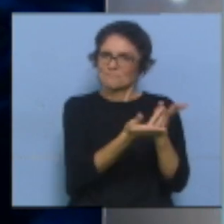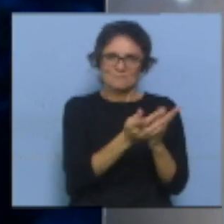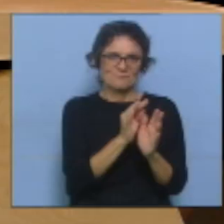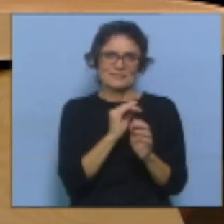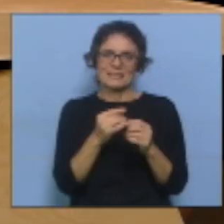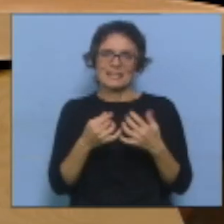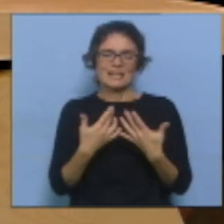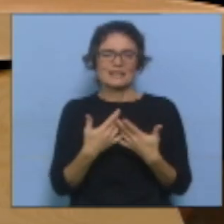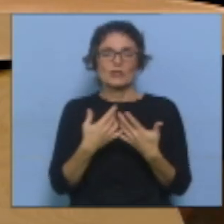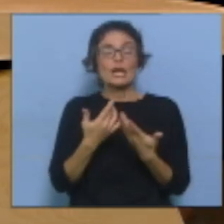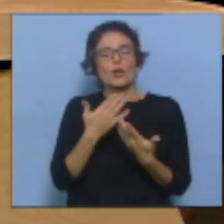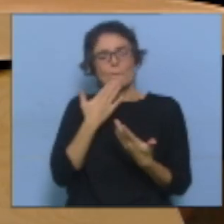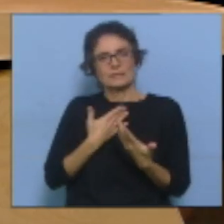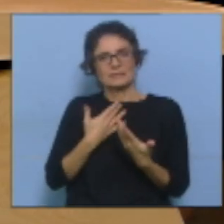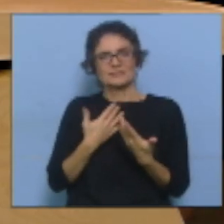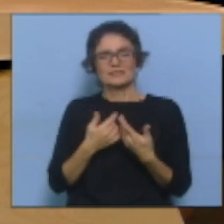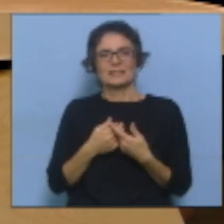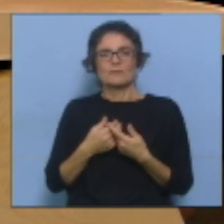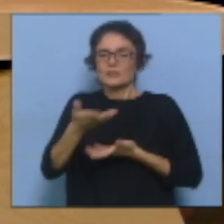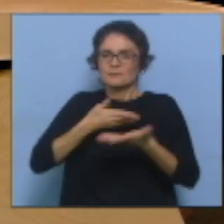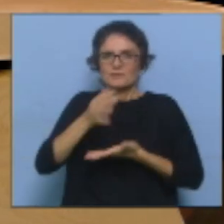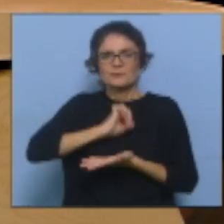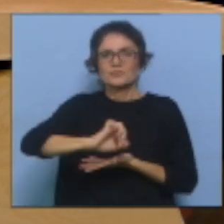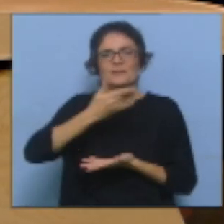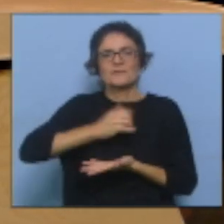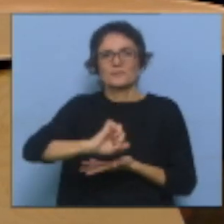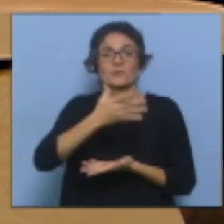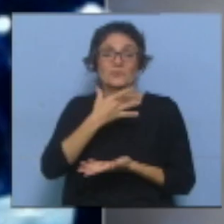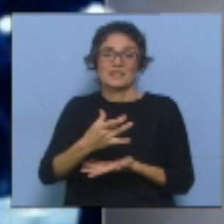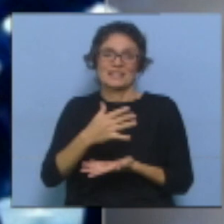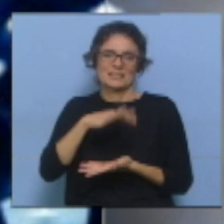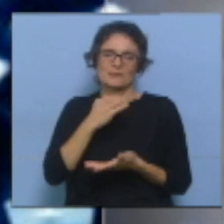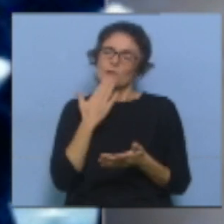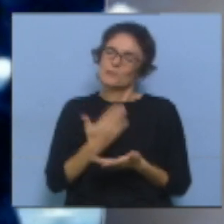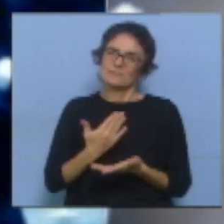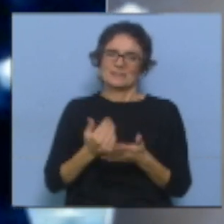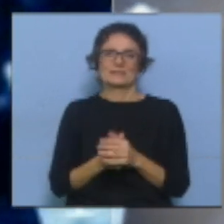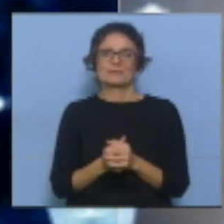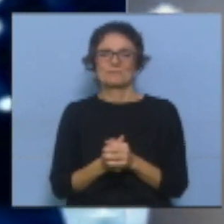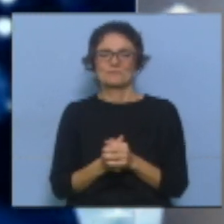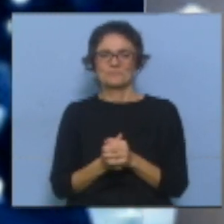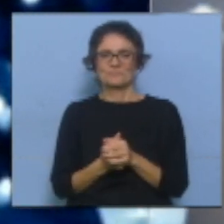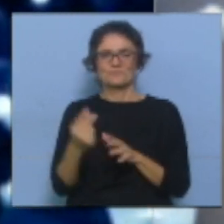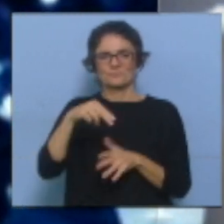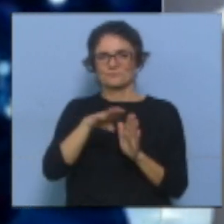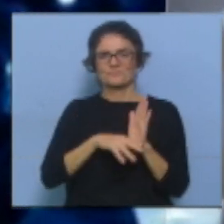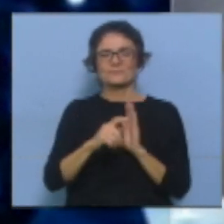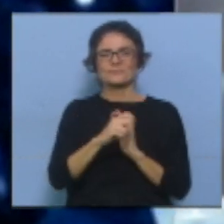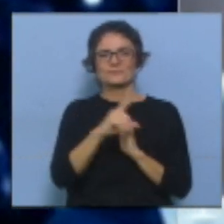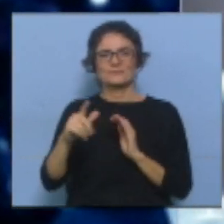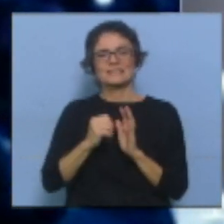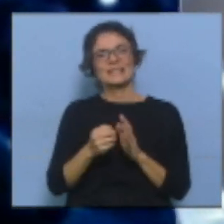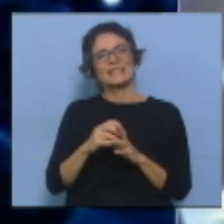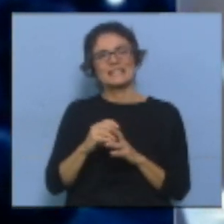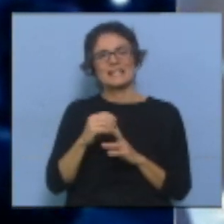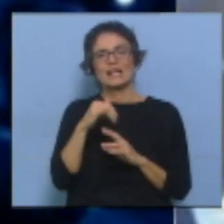E agradeço sobretudo a partilha que fizeram da vossa experiência de Natal em família. Muito obrigado. Obrigada. Por terem estado aqui no programa Eclésia. A continuação